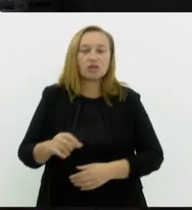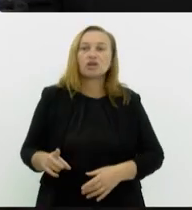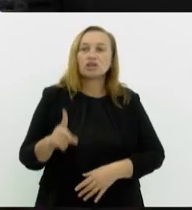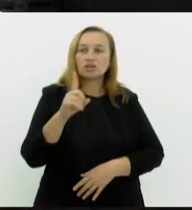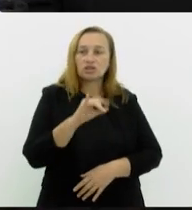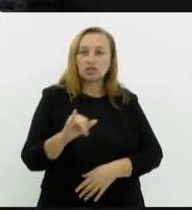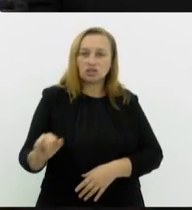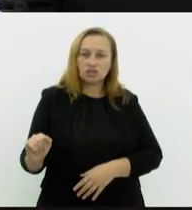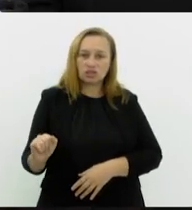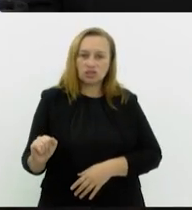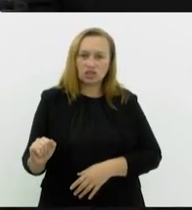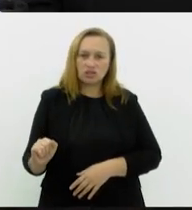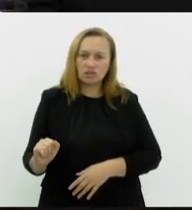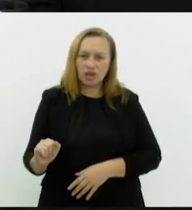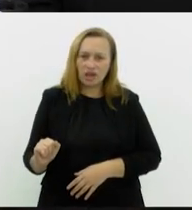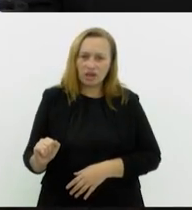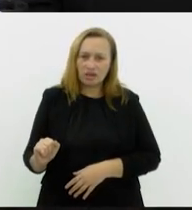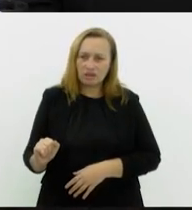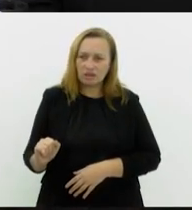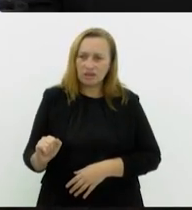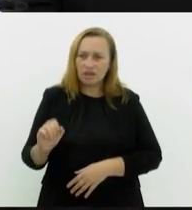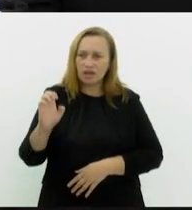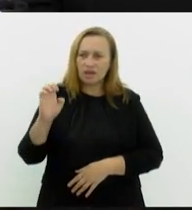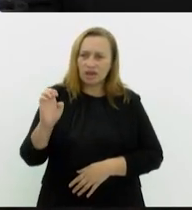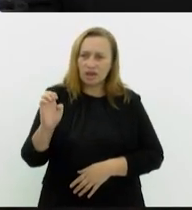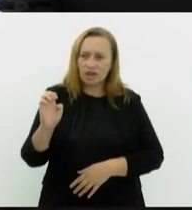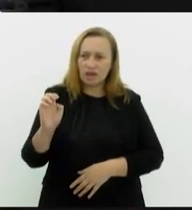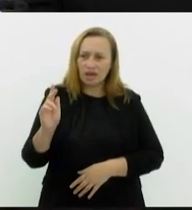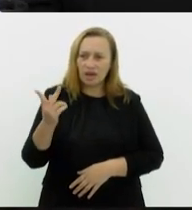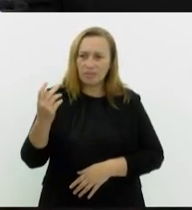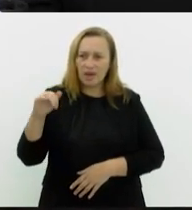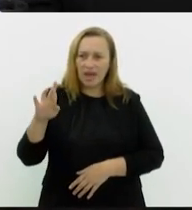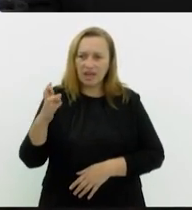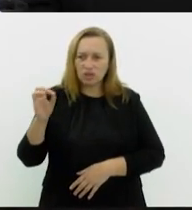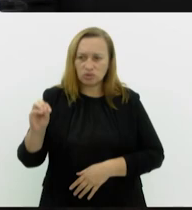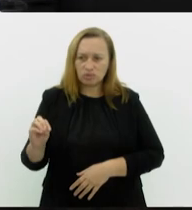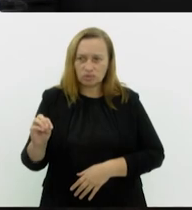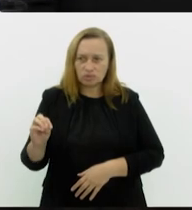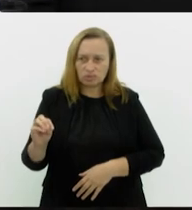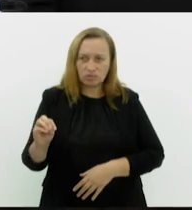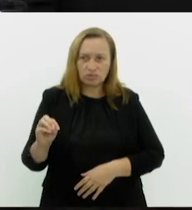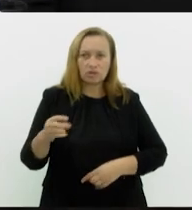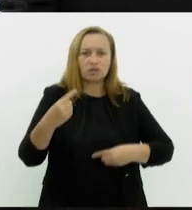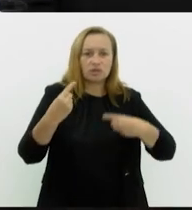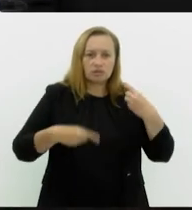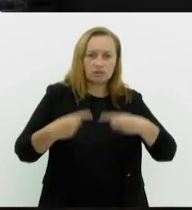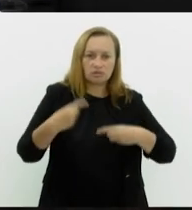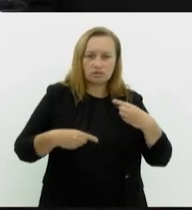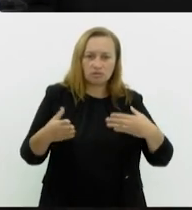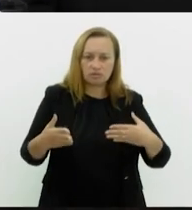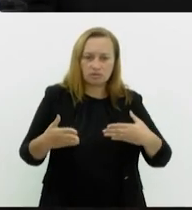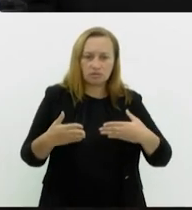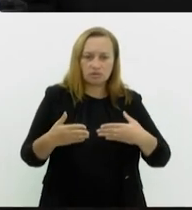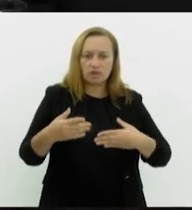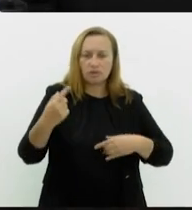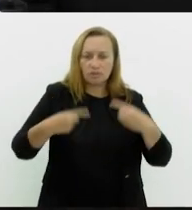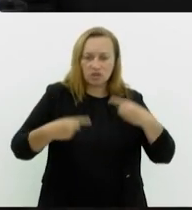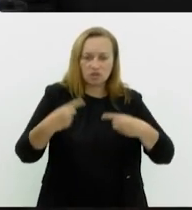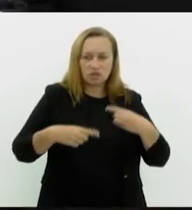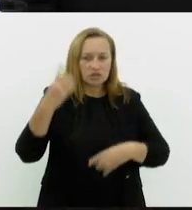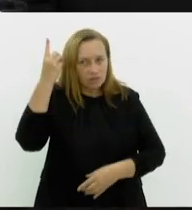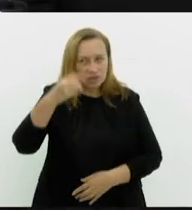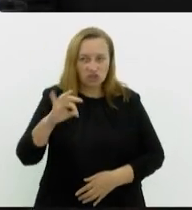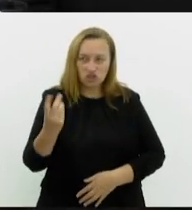Eméritos Combatentes da Força Expedicionária Brasileira, FEB. Em discussão. Senhor presidente. Para discutir, deputado